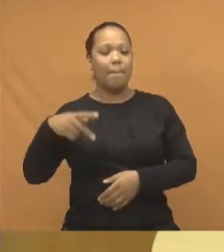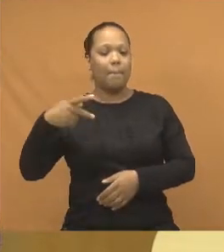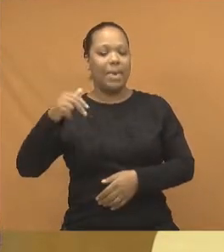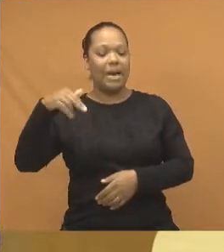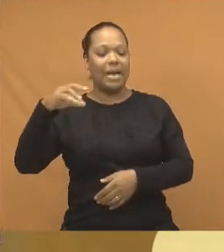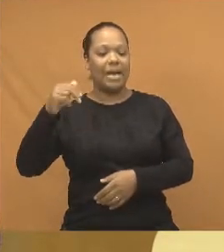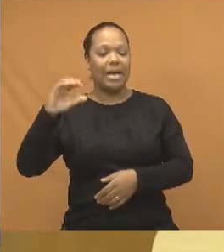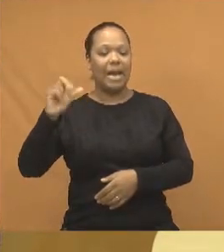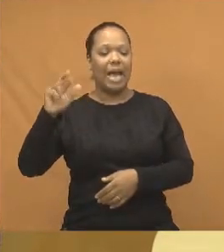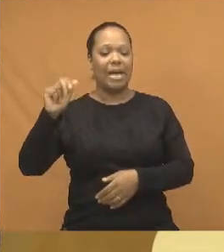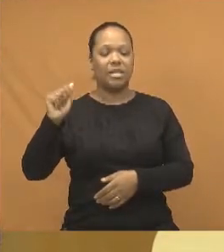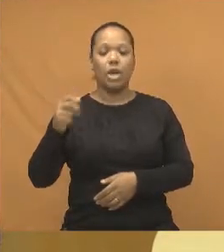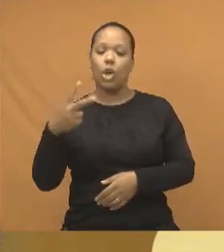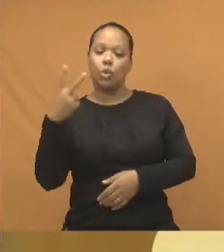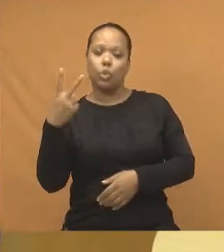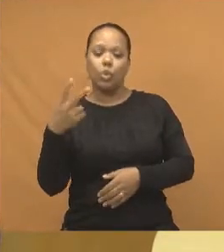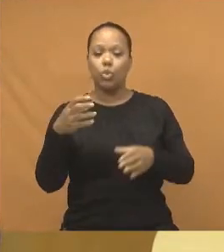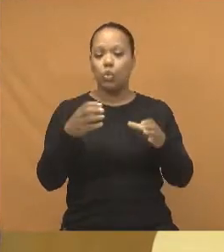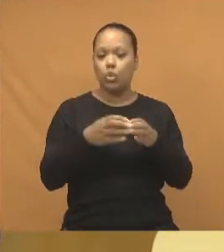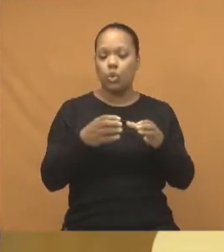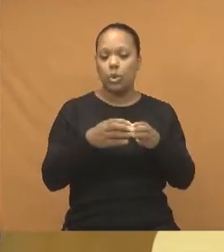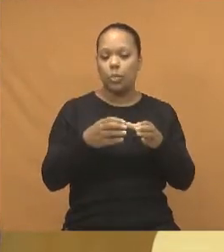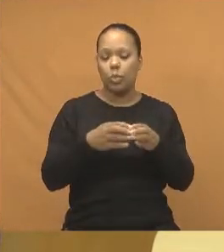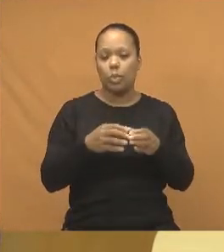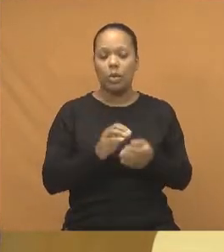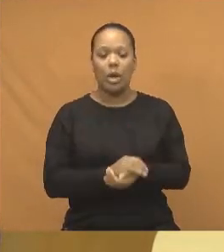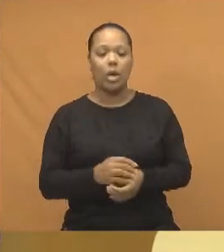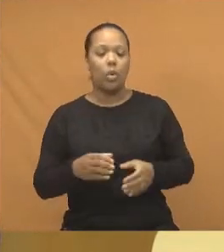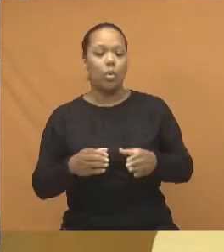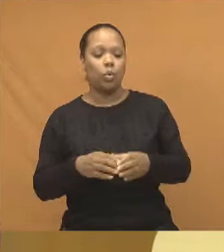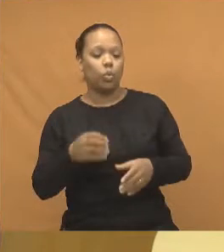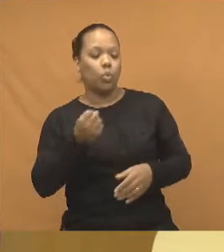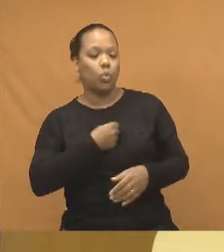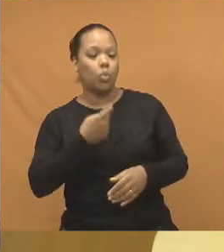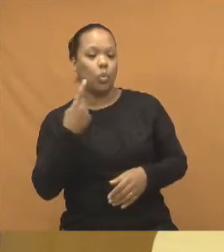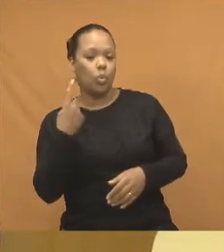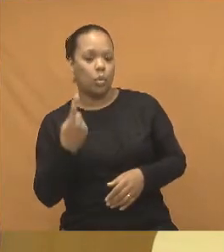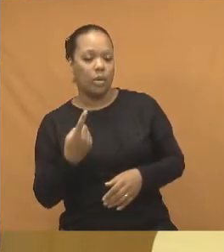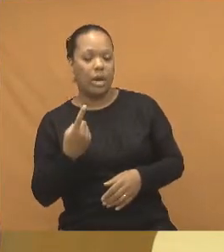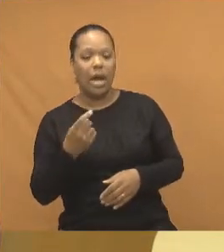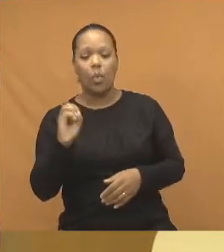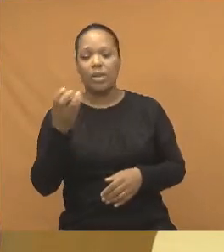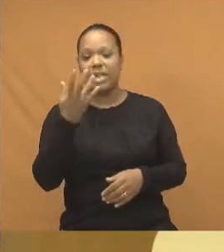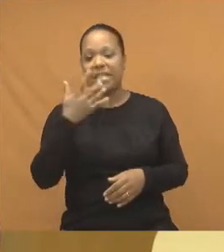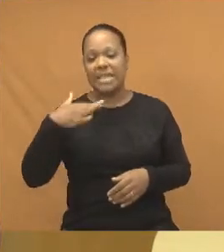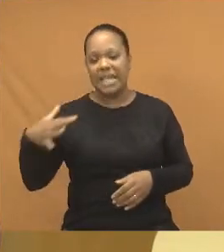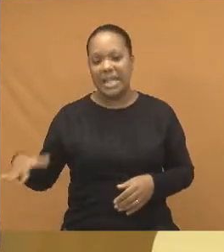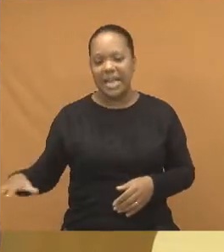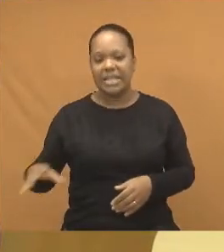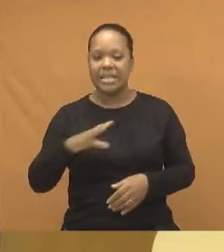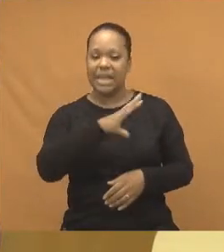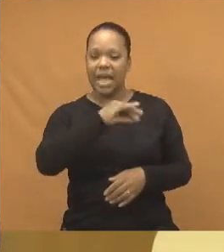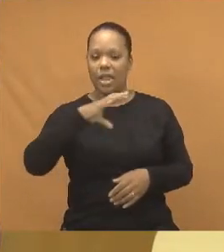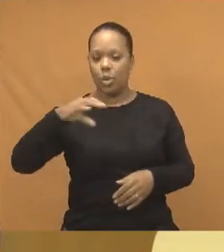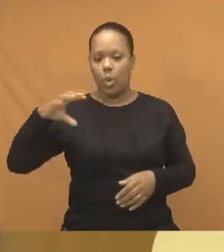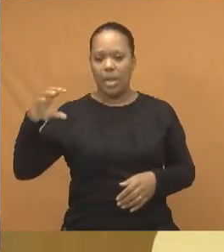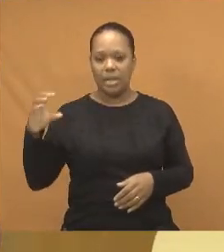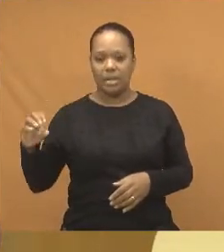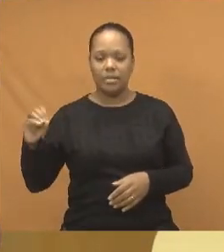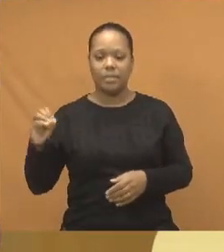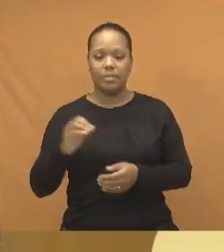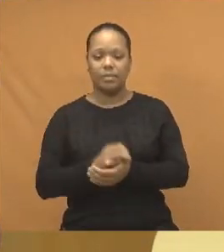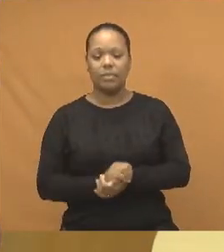dois tipos de diabetes, Valmir. O tipo 1, que acomete mais crianças e adolescentes, é às